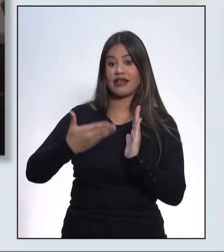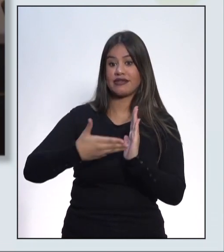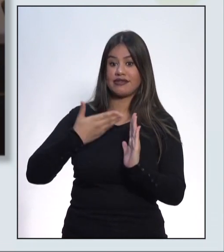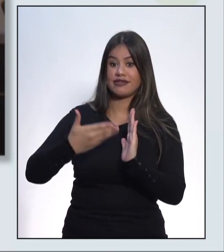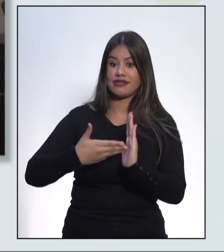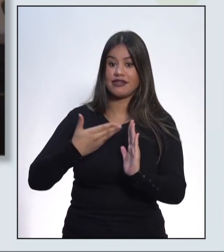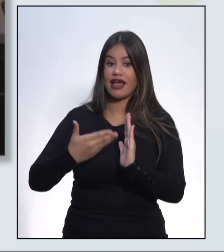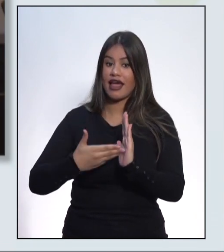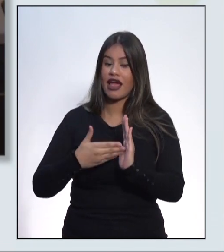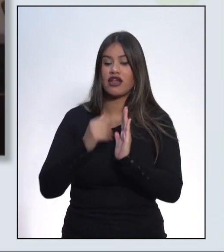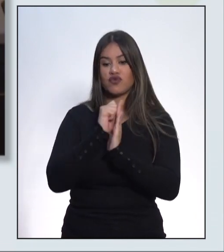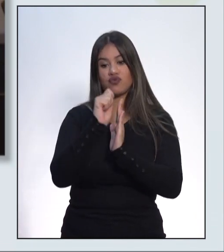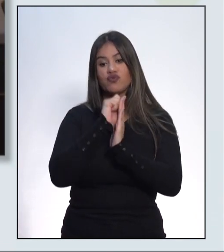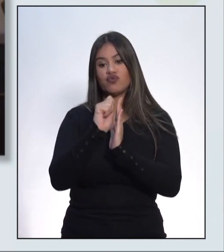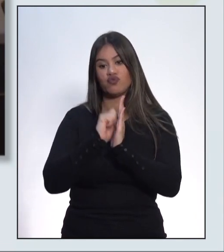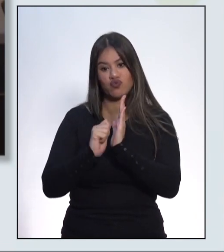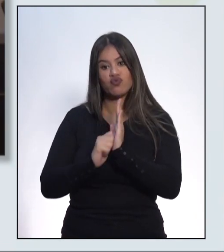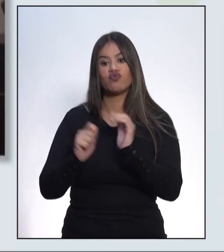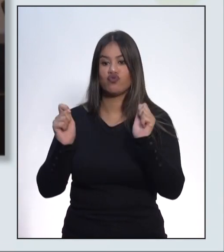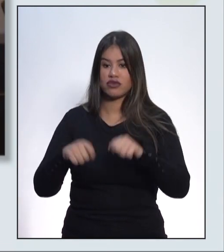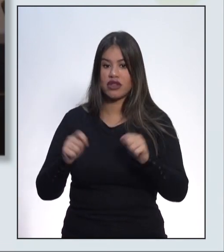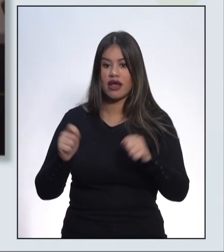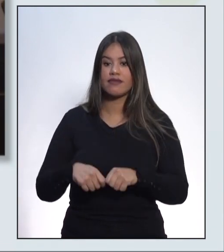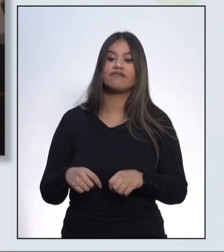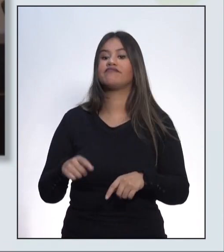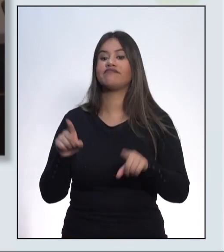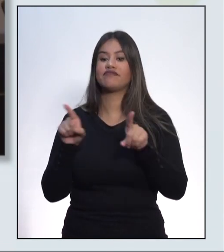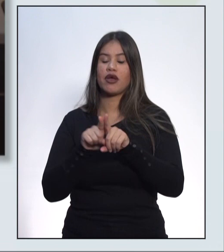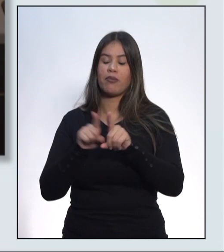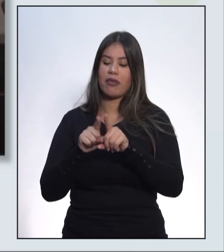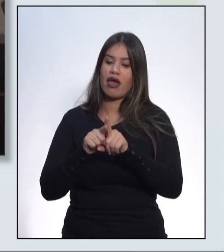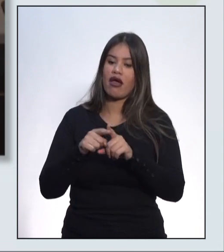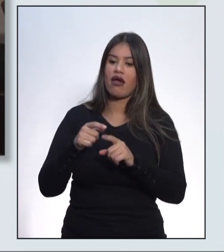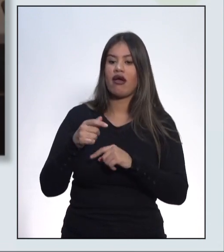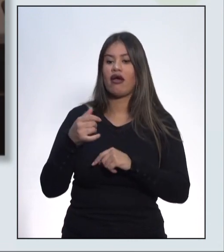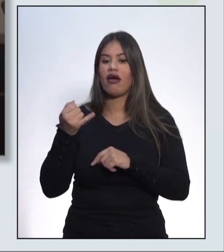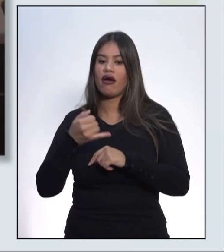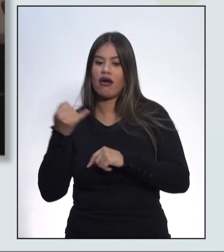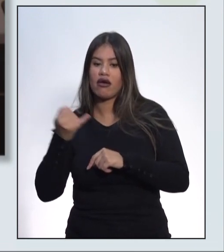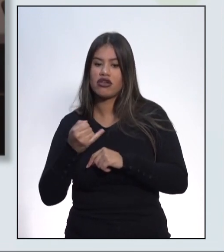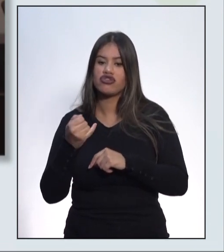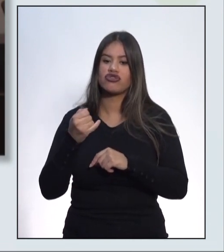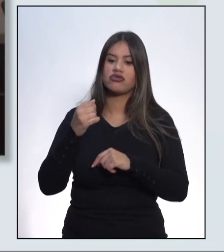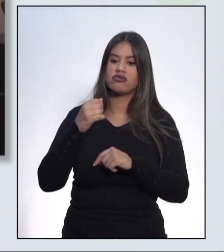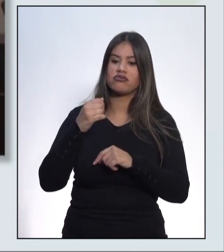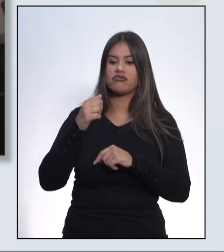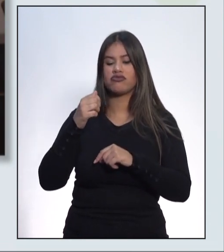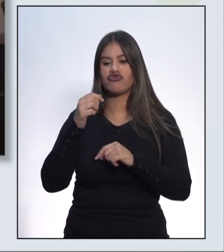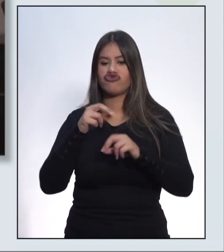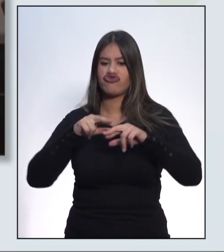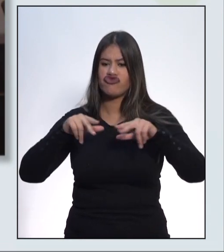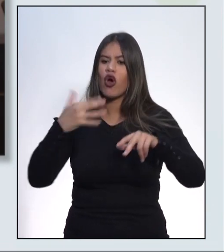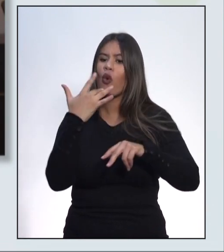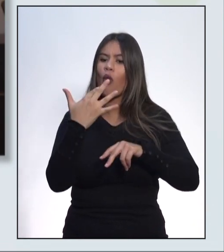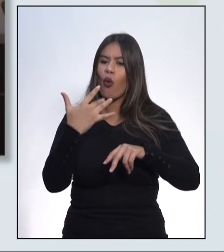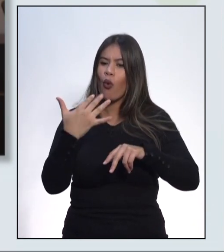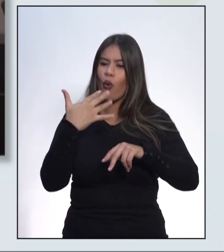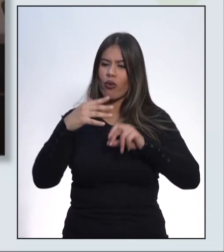para você fazer algumas anotações, material para escrever e desenhar, então lápis, canetinha, lápis de